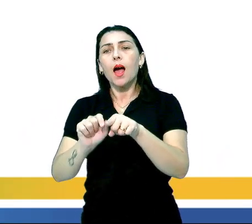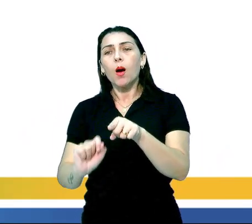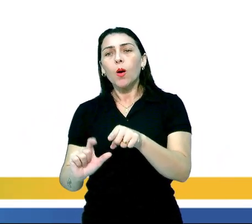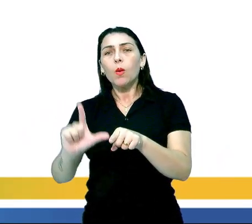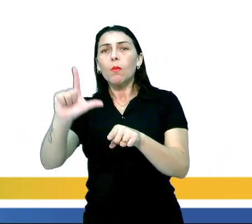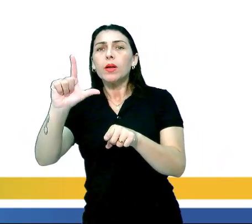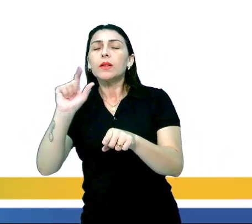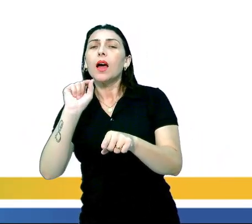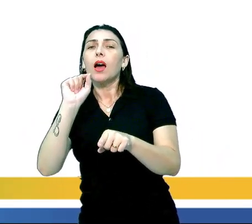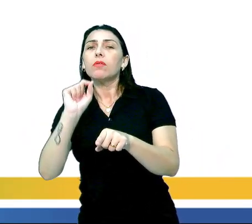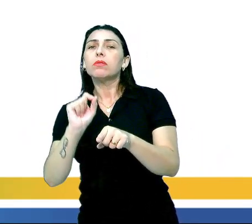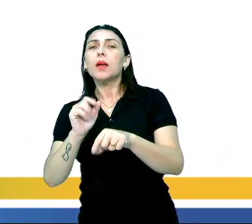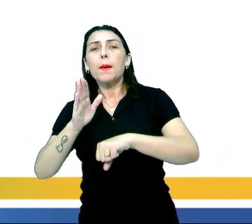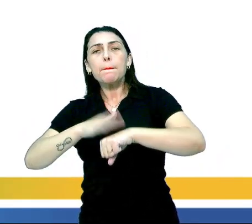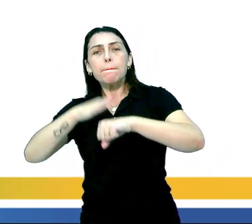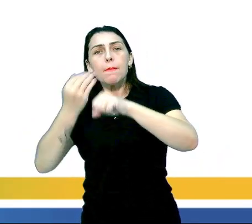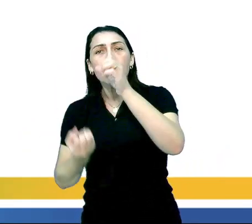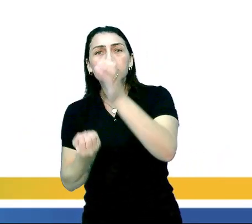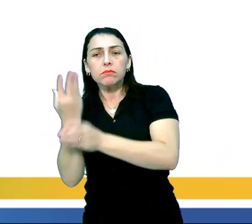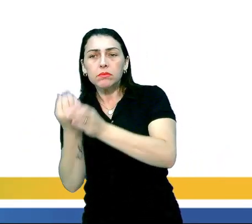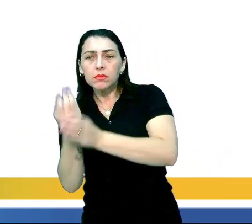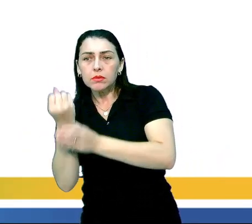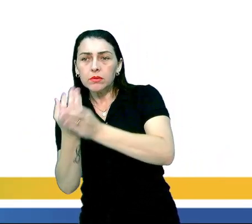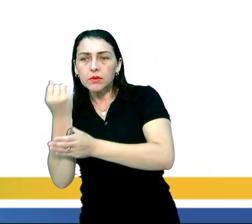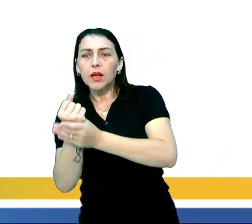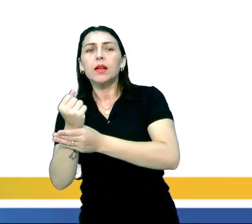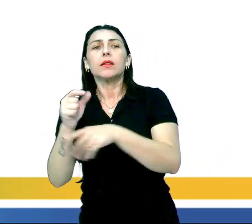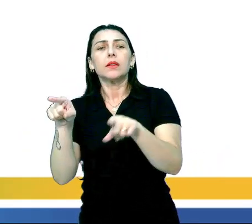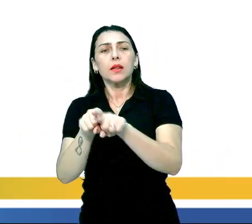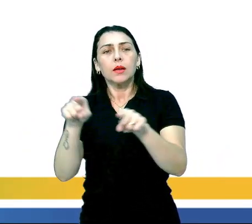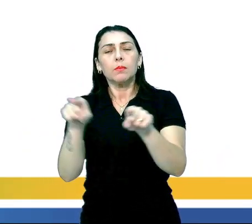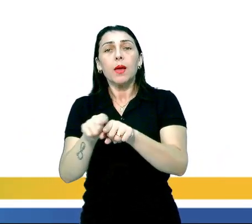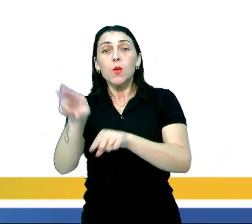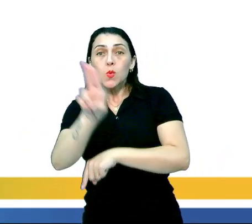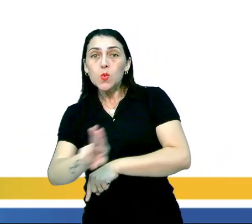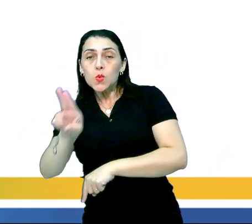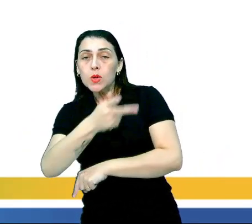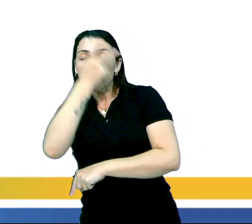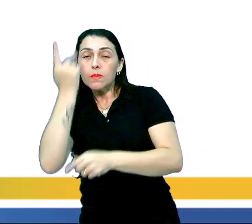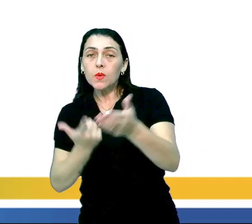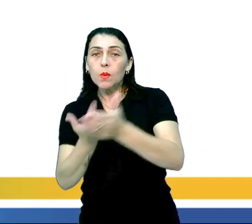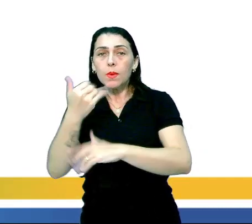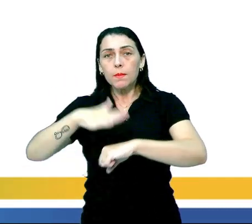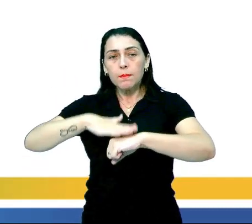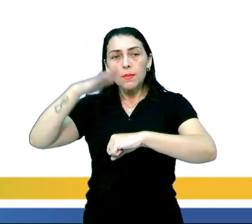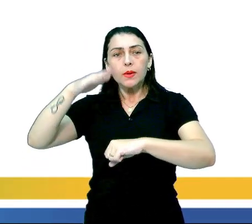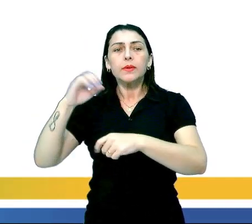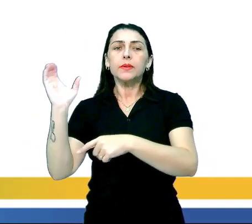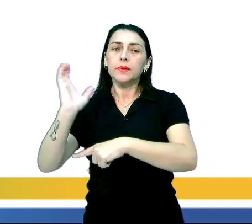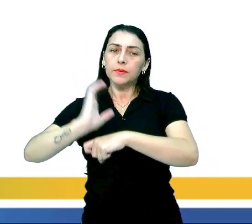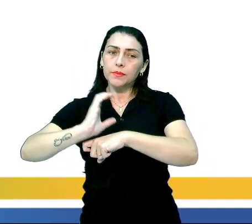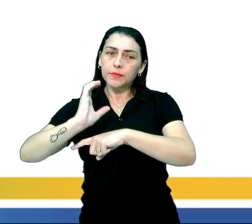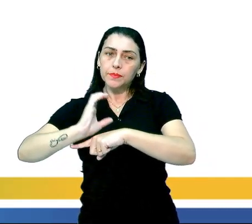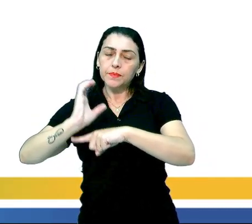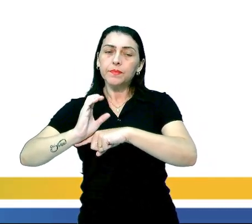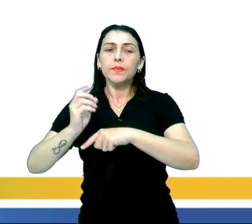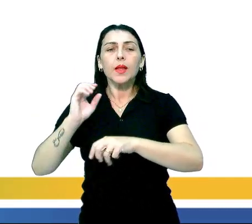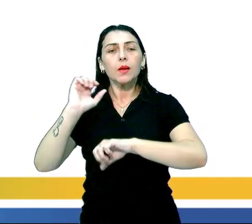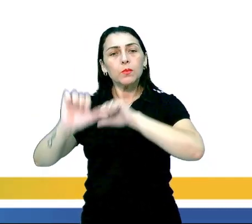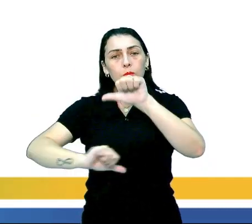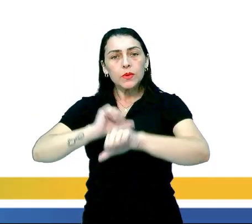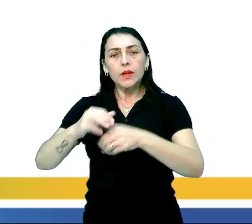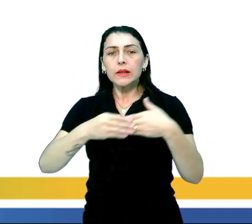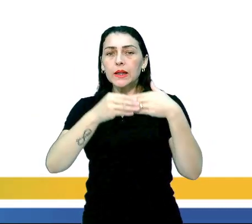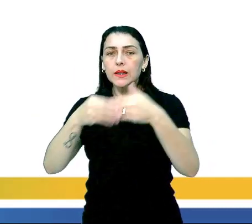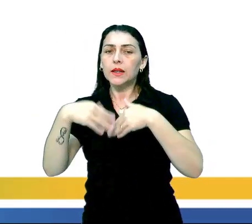trabalhadores, pois aumentava o ritmo de produção e, consequentemente, o consumo. Letra C.